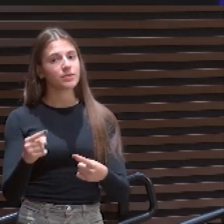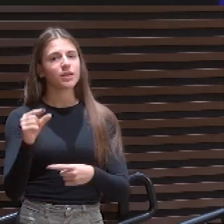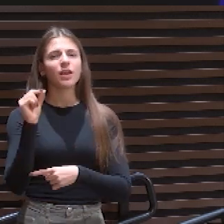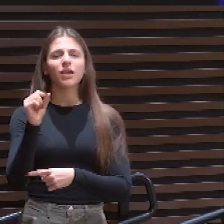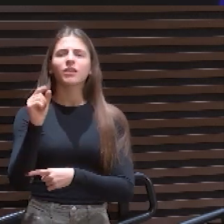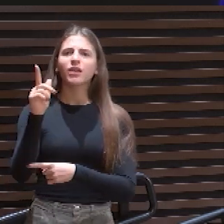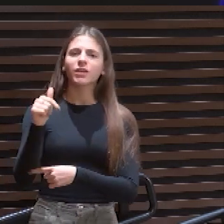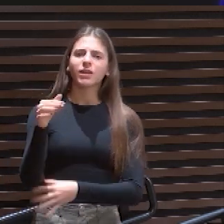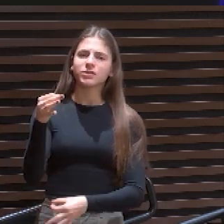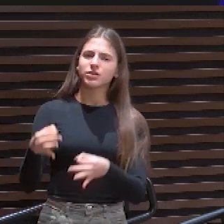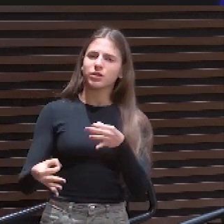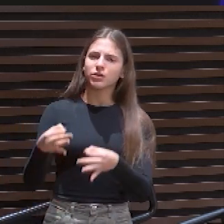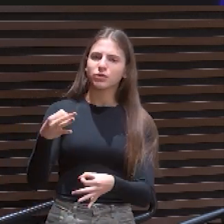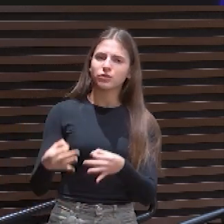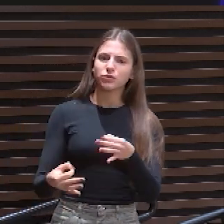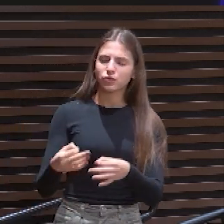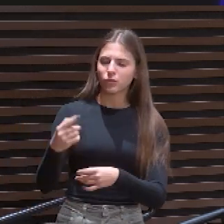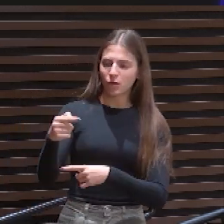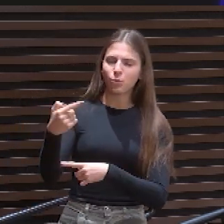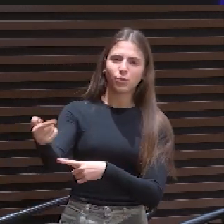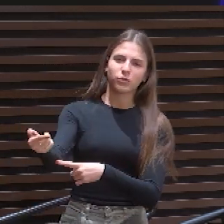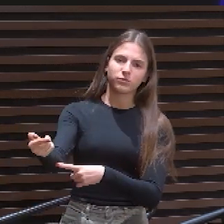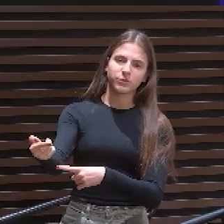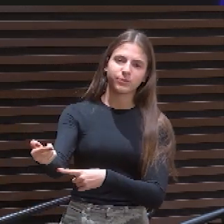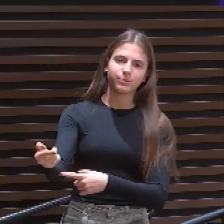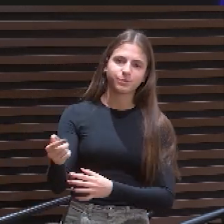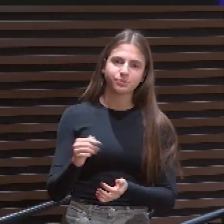que julgas o próximo?